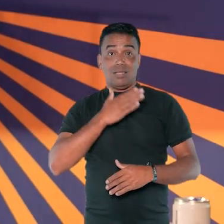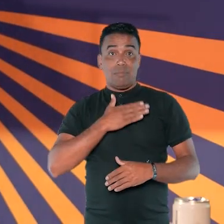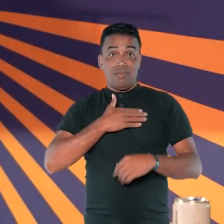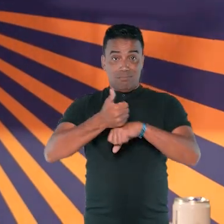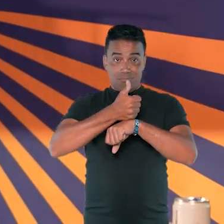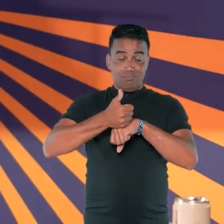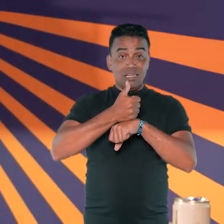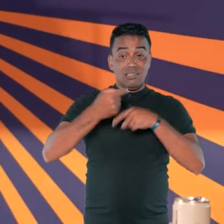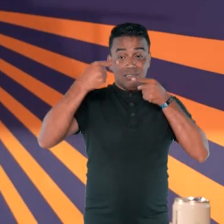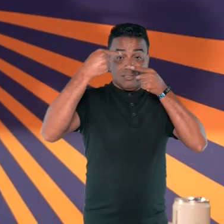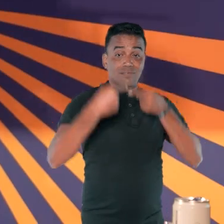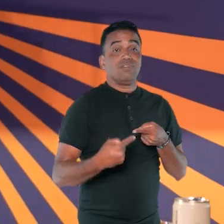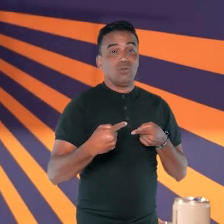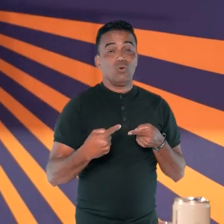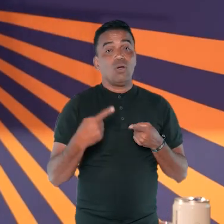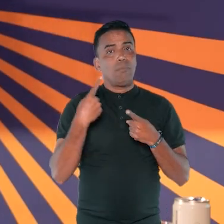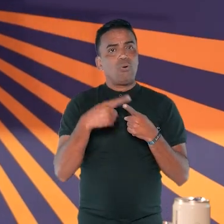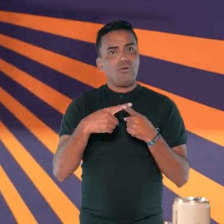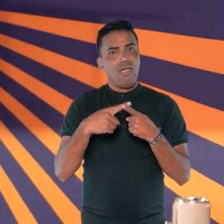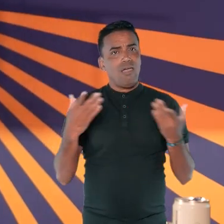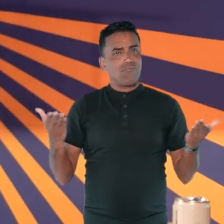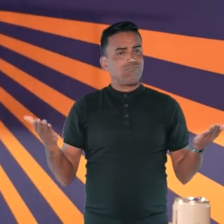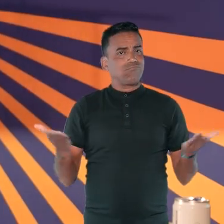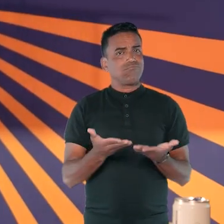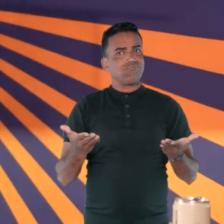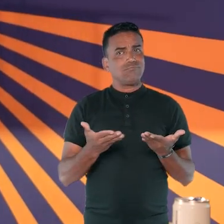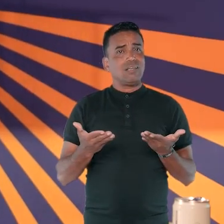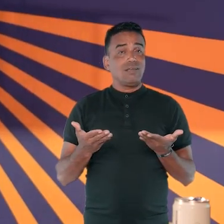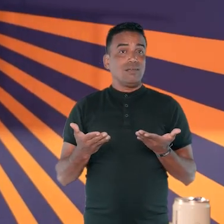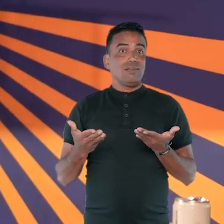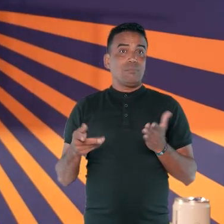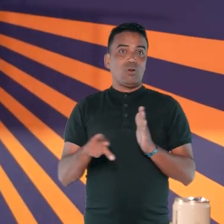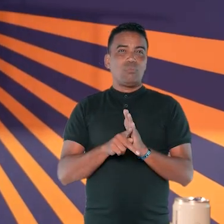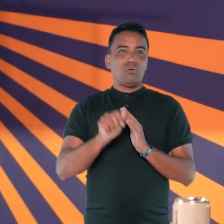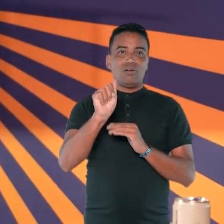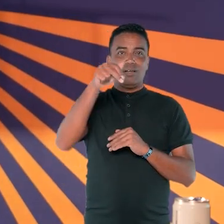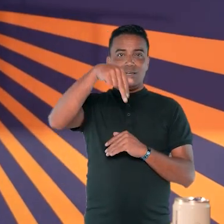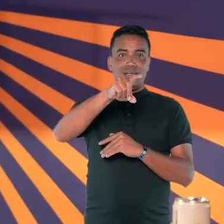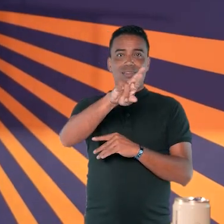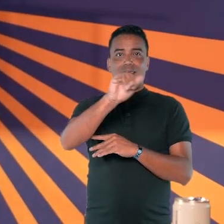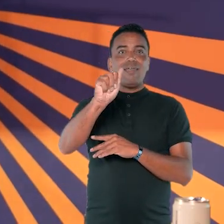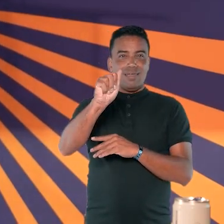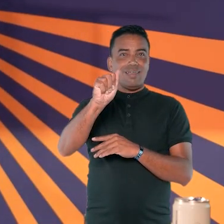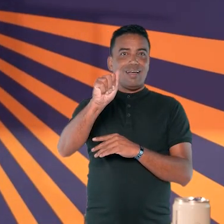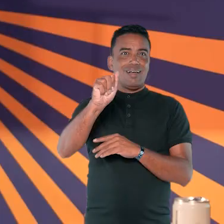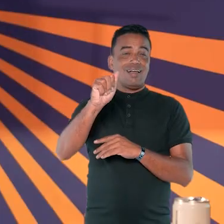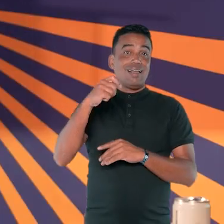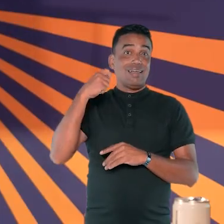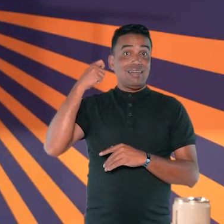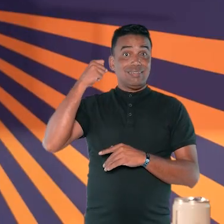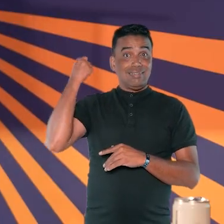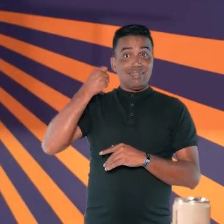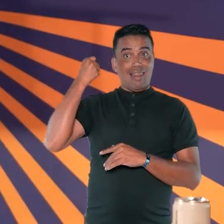e com os desafios, porque hoje a desembargadora Andréia lembrava hoje que, até aqui, a